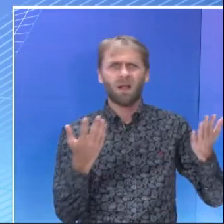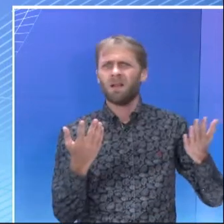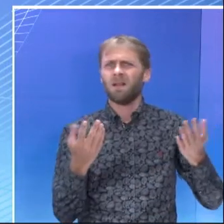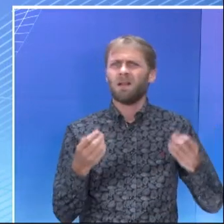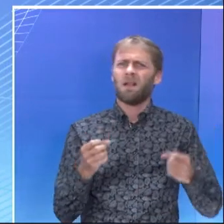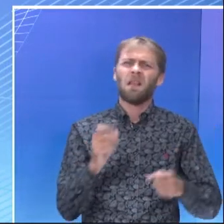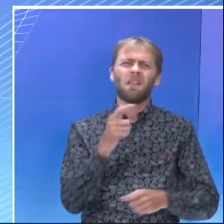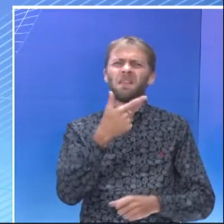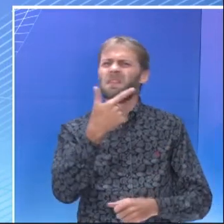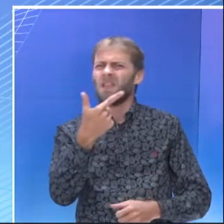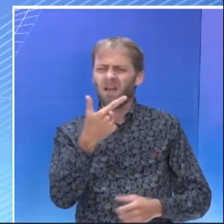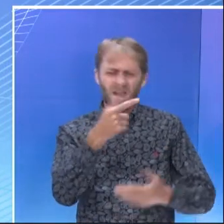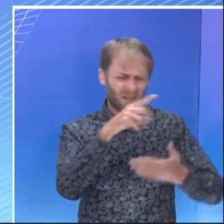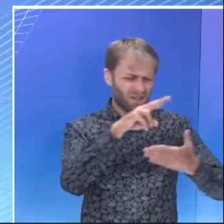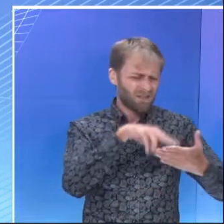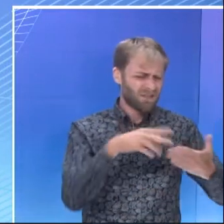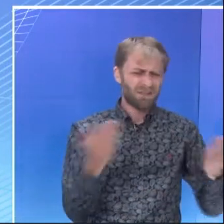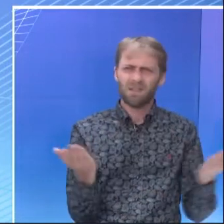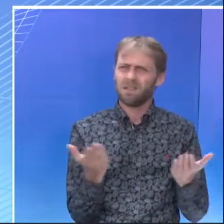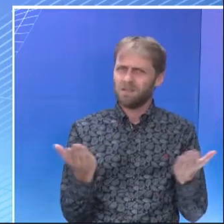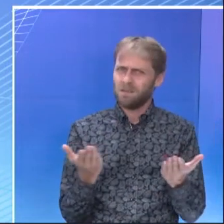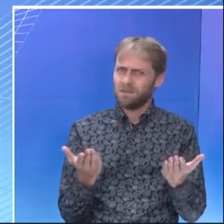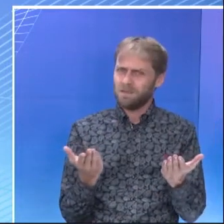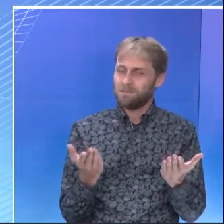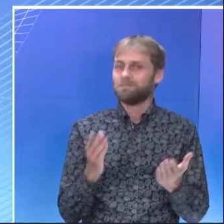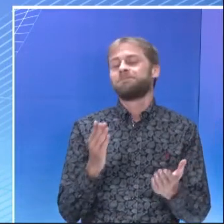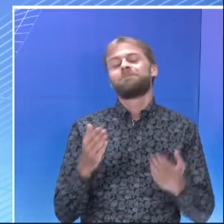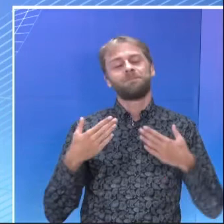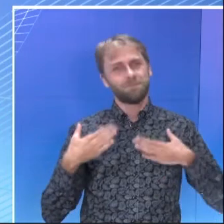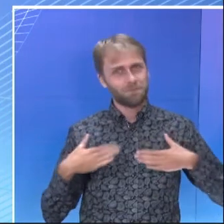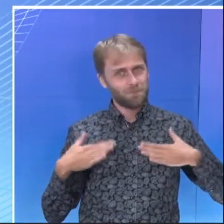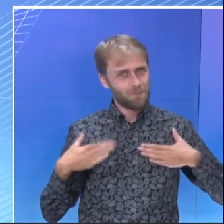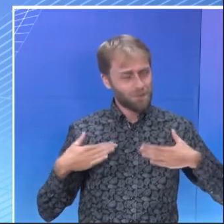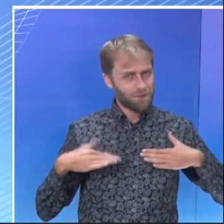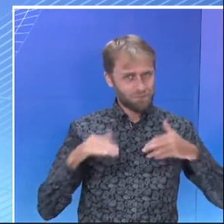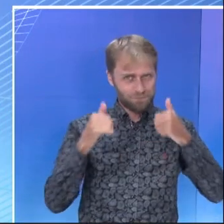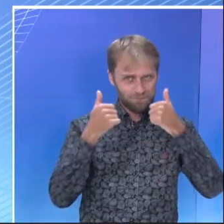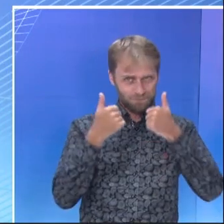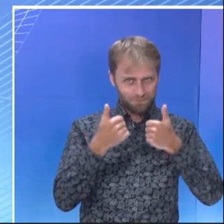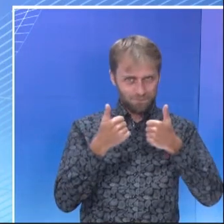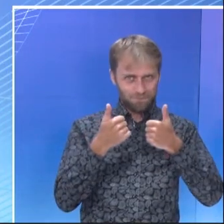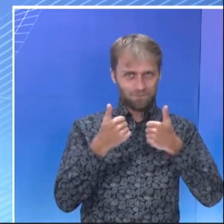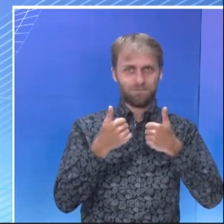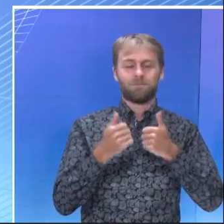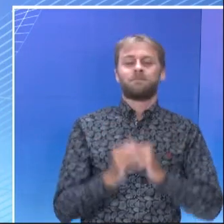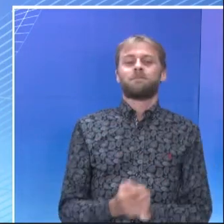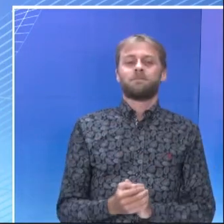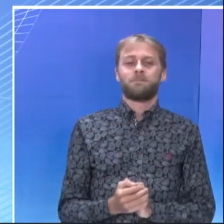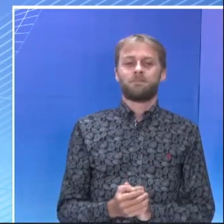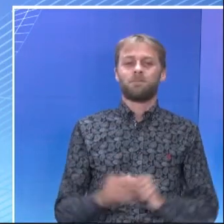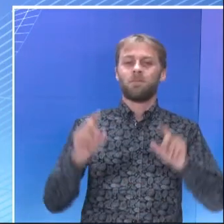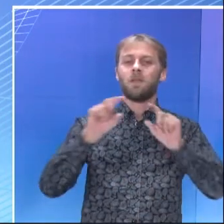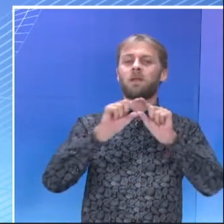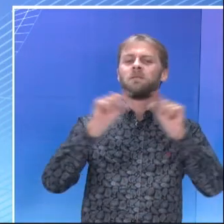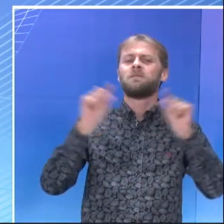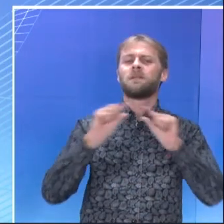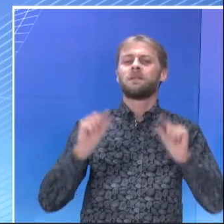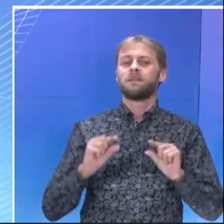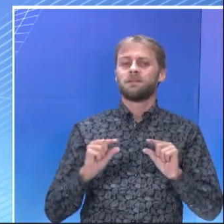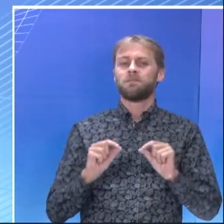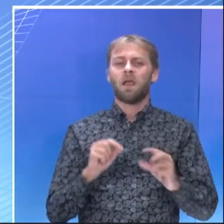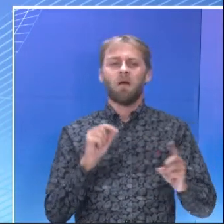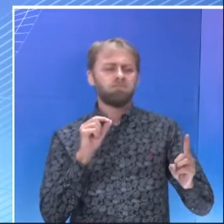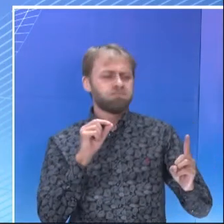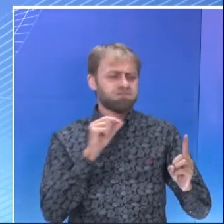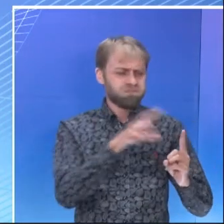professora Alessandra, são dois textos agora. Calma, muita calma. Vamos lá? O que está dizendo o enunciado? Com o impacto